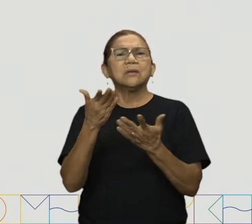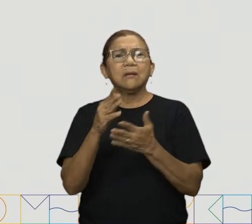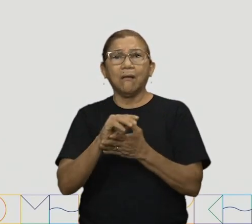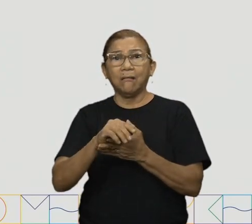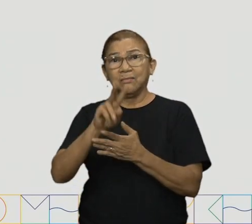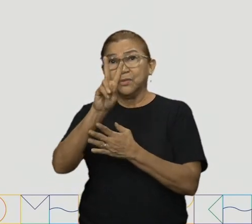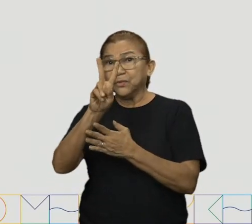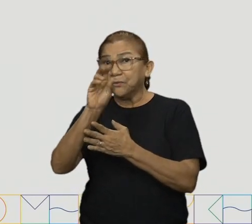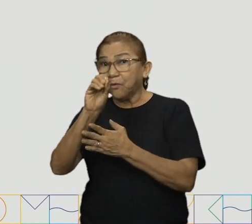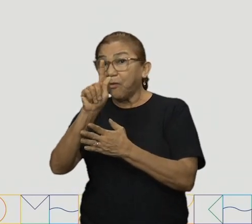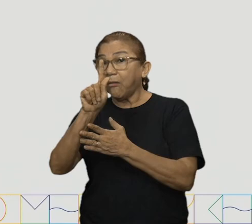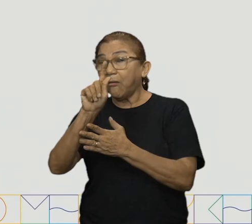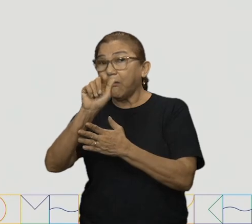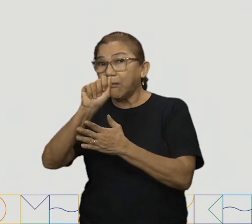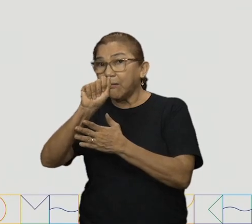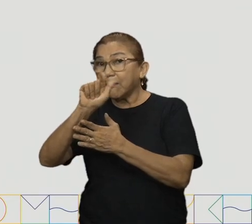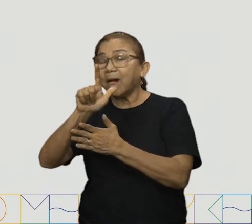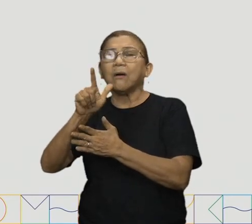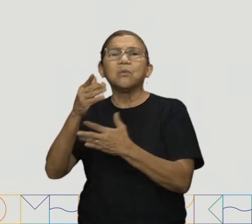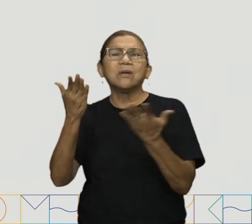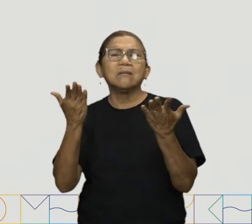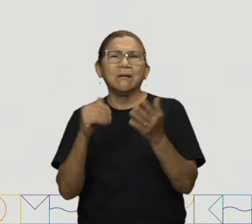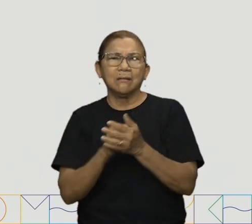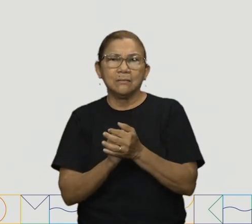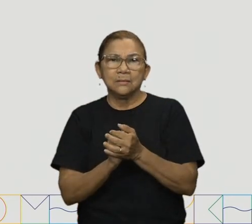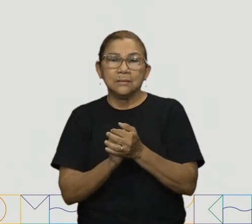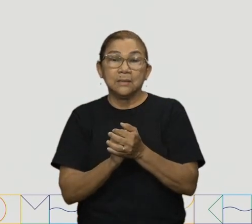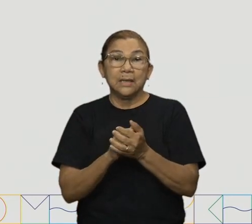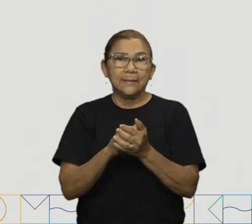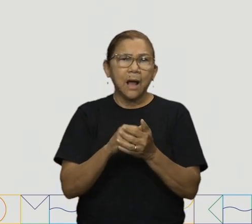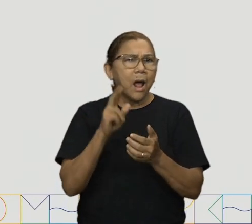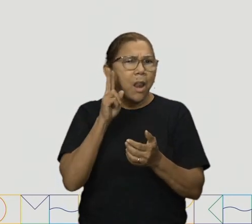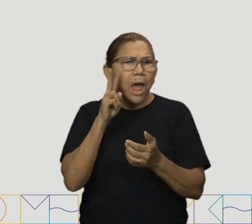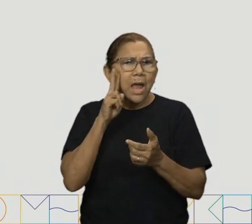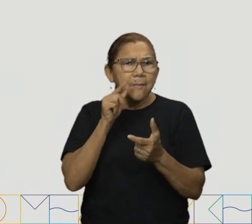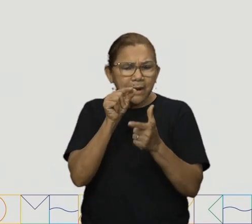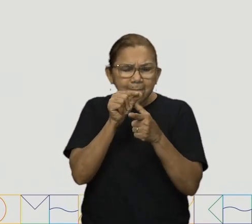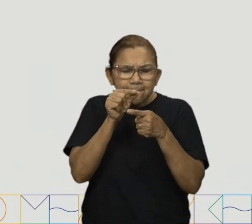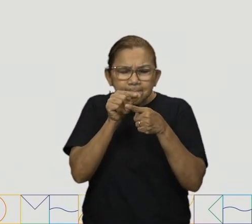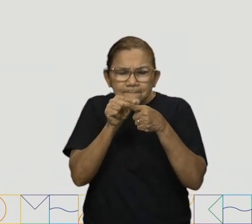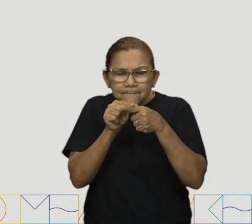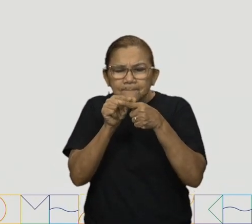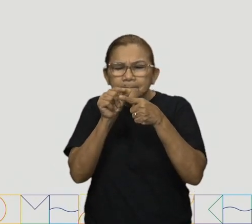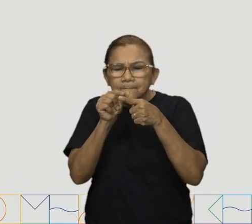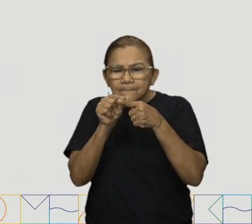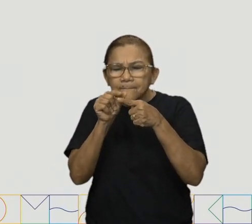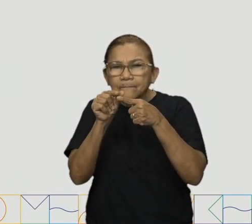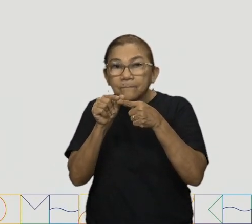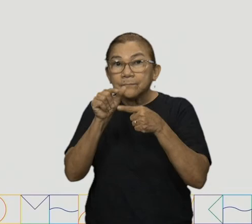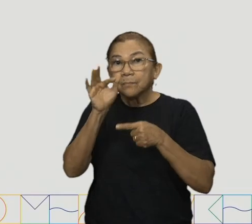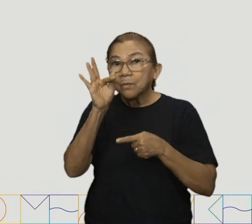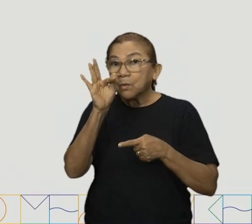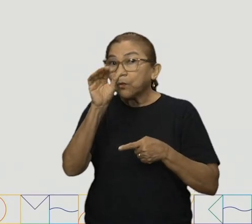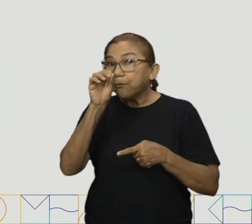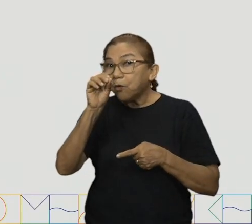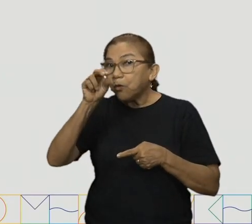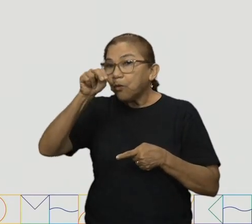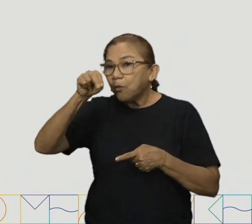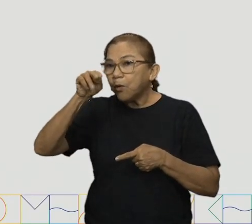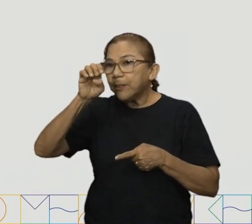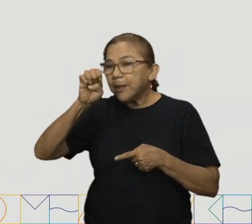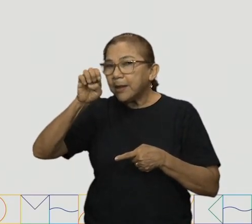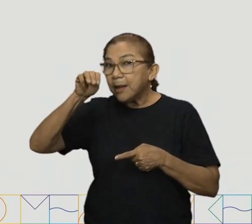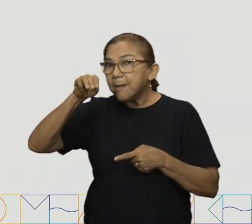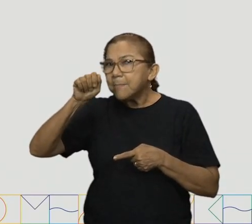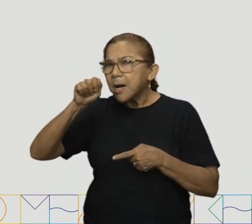gente vai reforçar agora. São fonemas. O que são fonemas, gente? São sons, tá? Fonemas e sons, para vocês lembrarem, é a